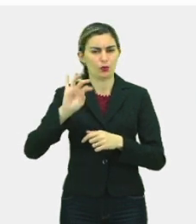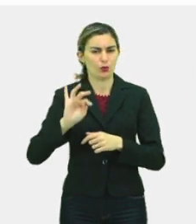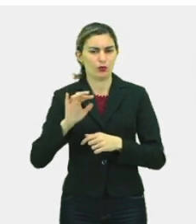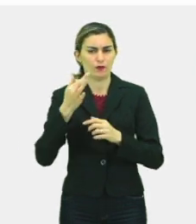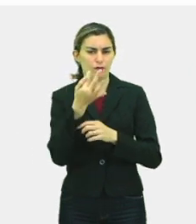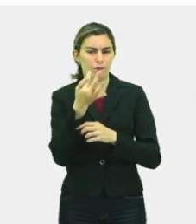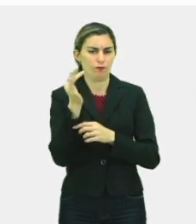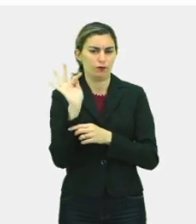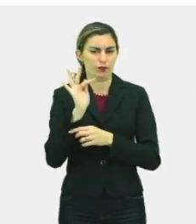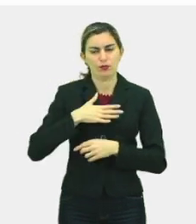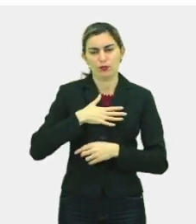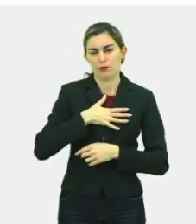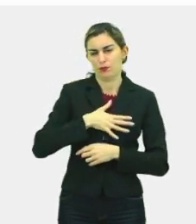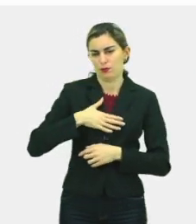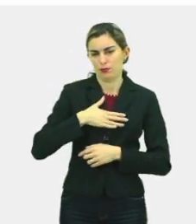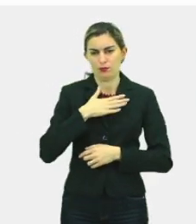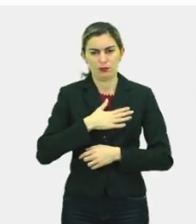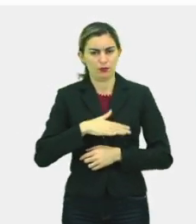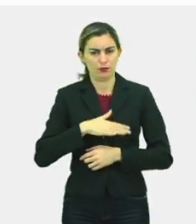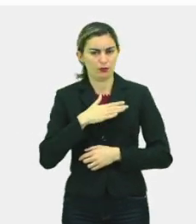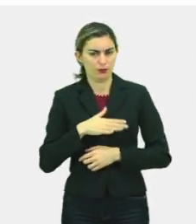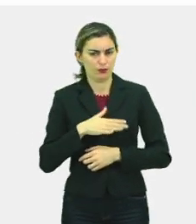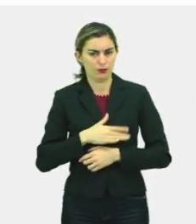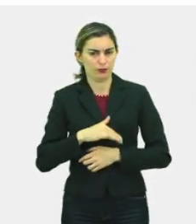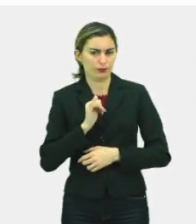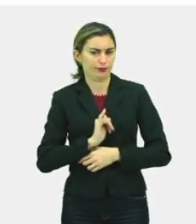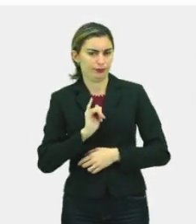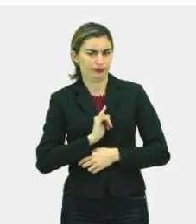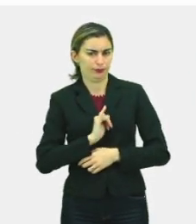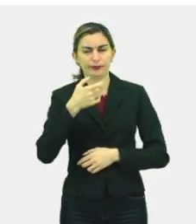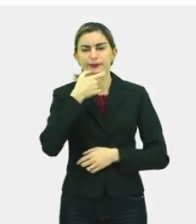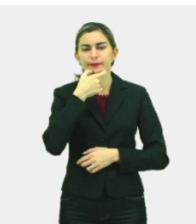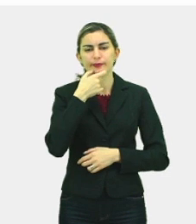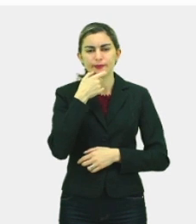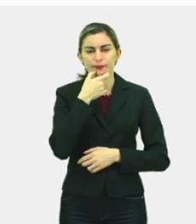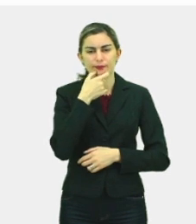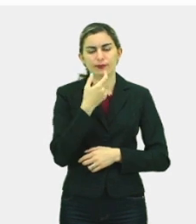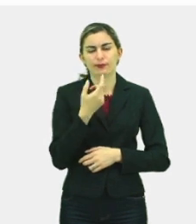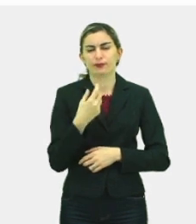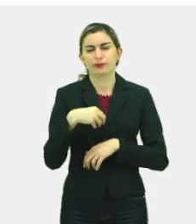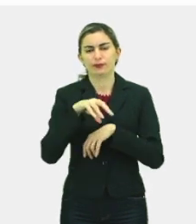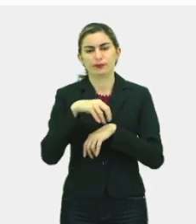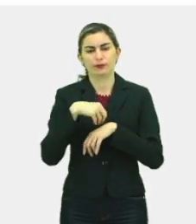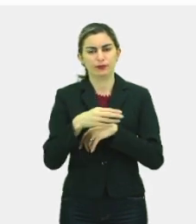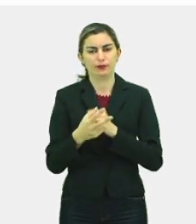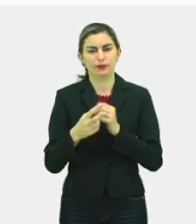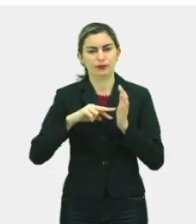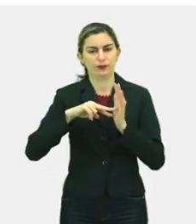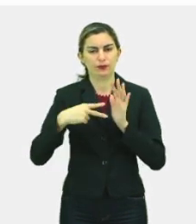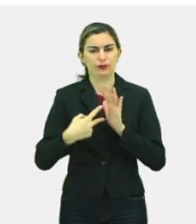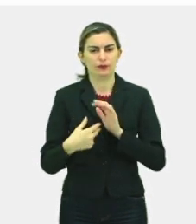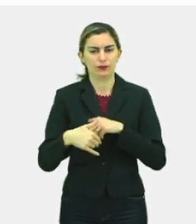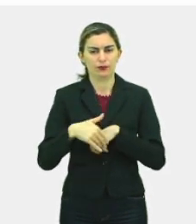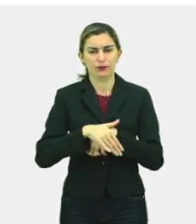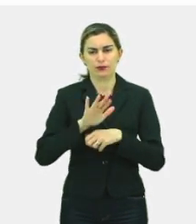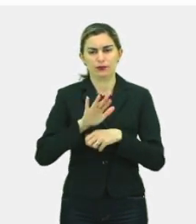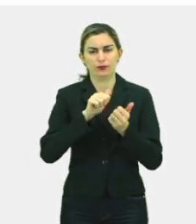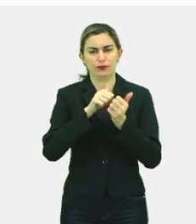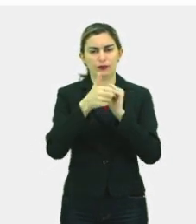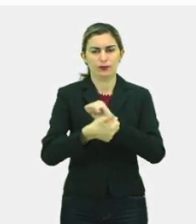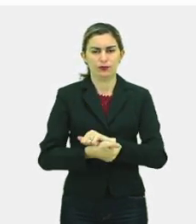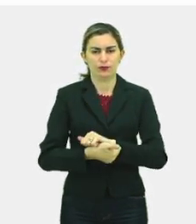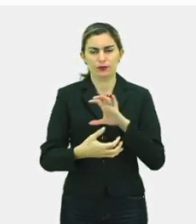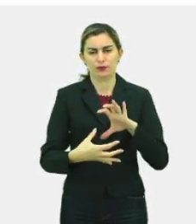que significa prazer, descanso e recreio. Foram os ingleses que lhe atribuíram um significado mais